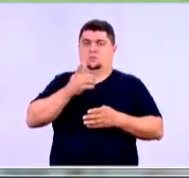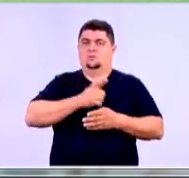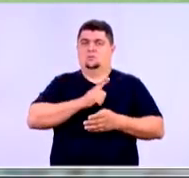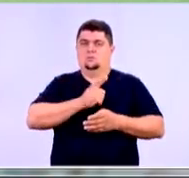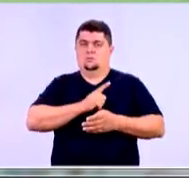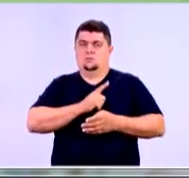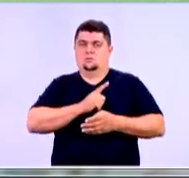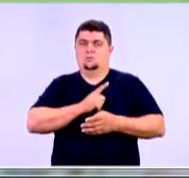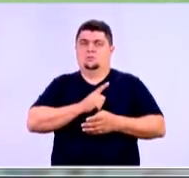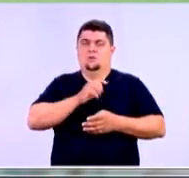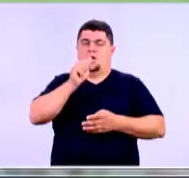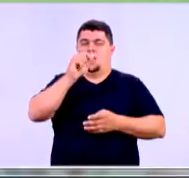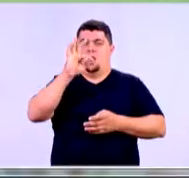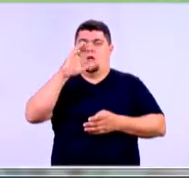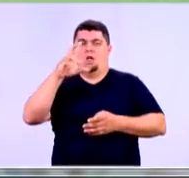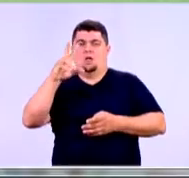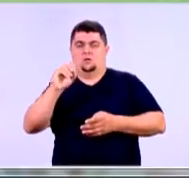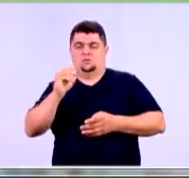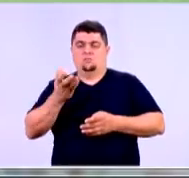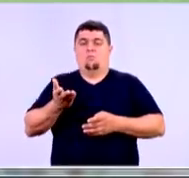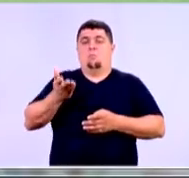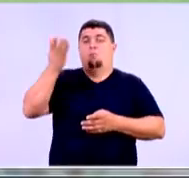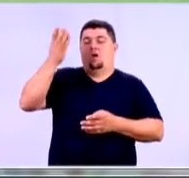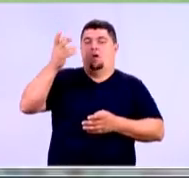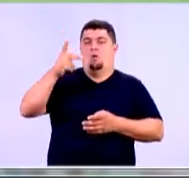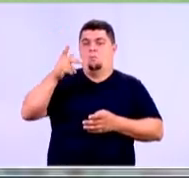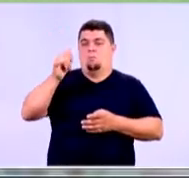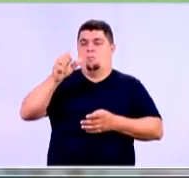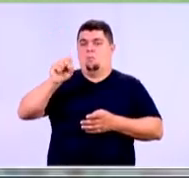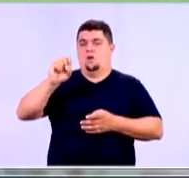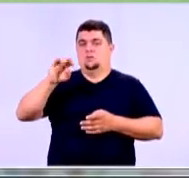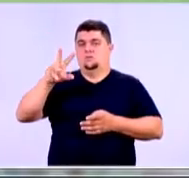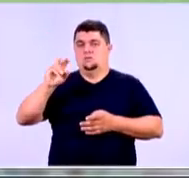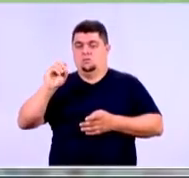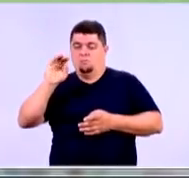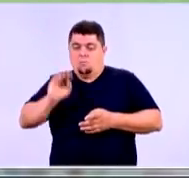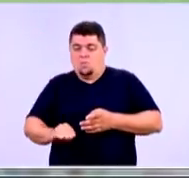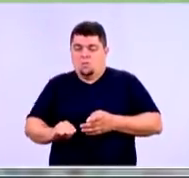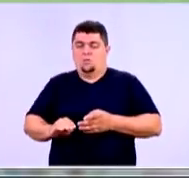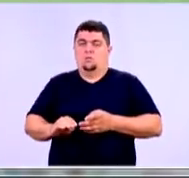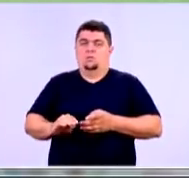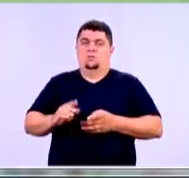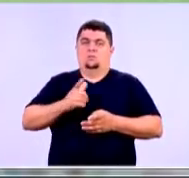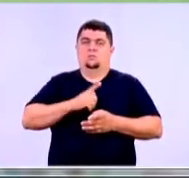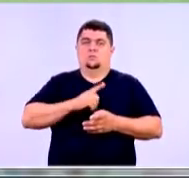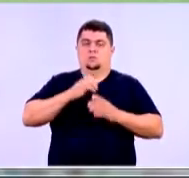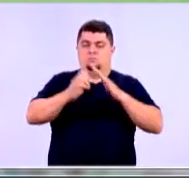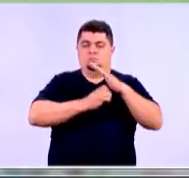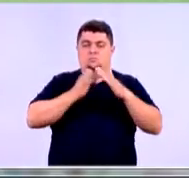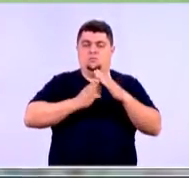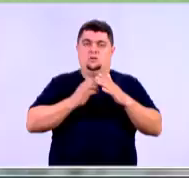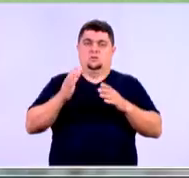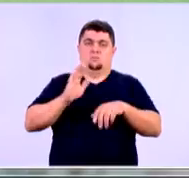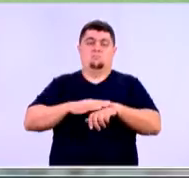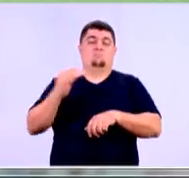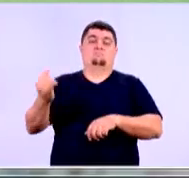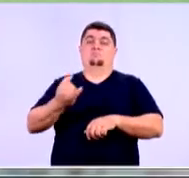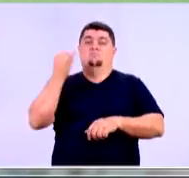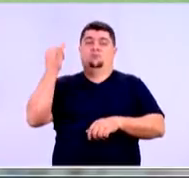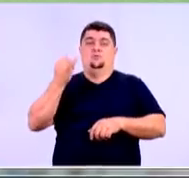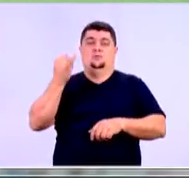então, que o nosso ativo é maior do que o nosso passivo. E quando a gente tem uma empresa, é isso que a gente deseja, é isso